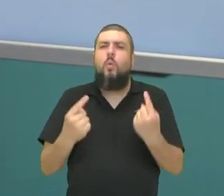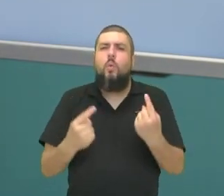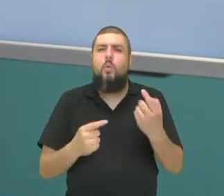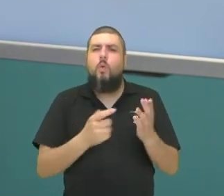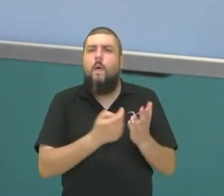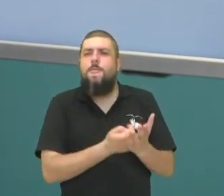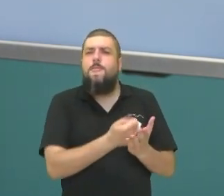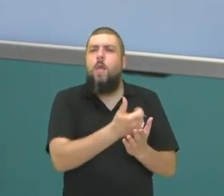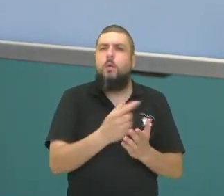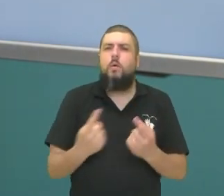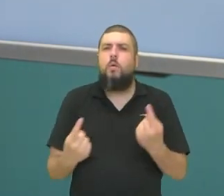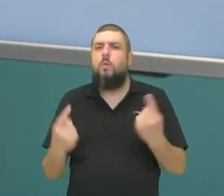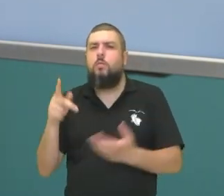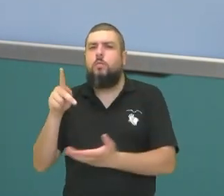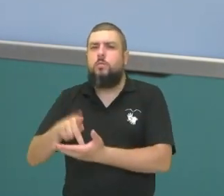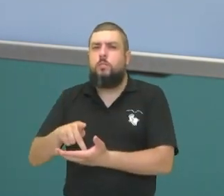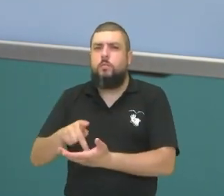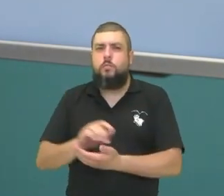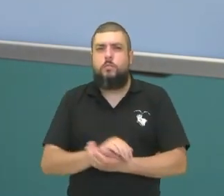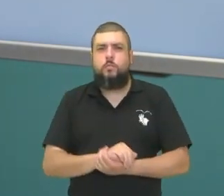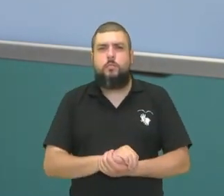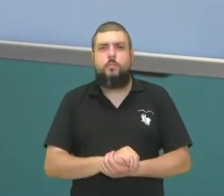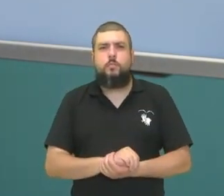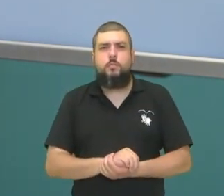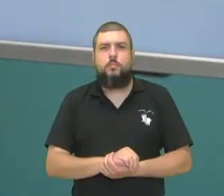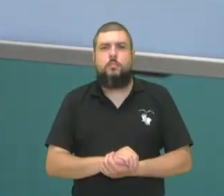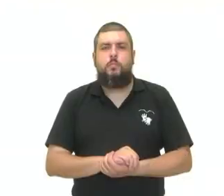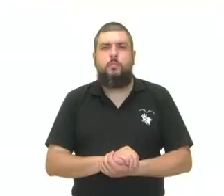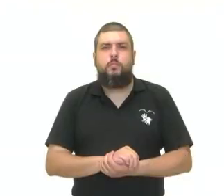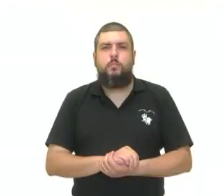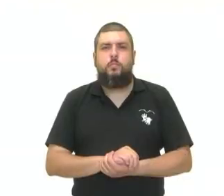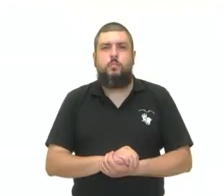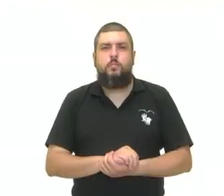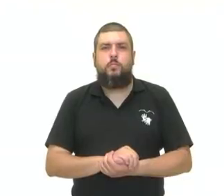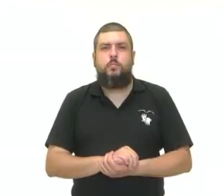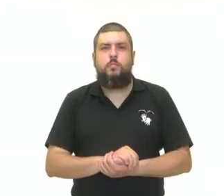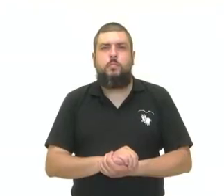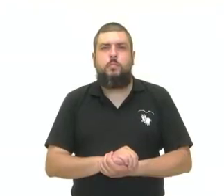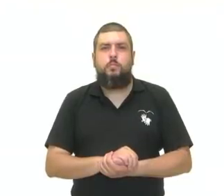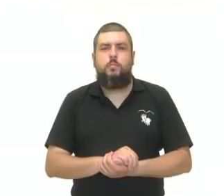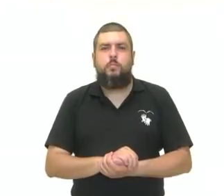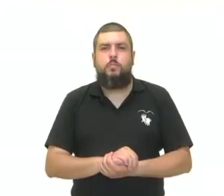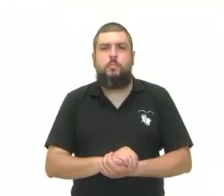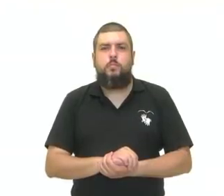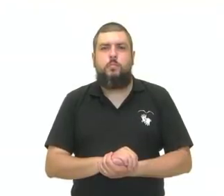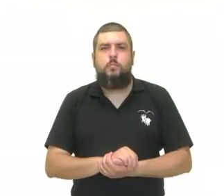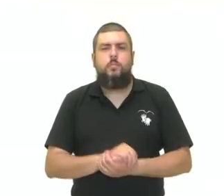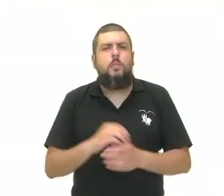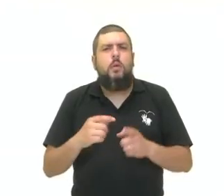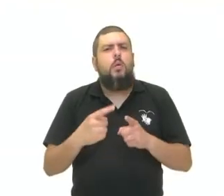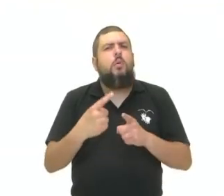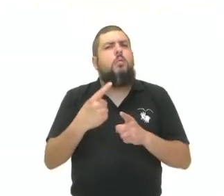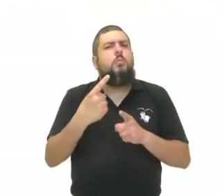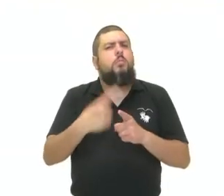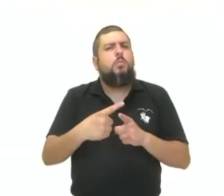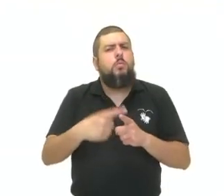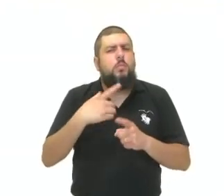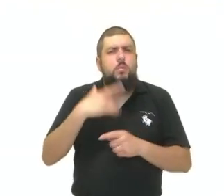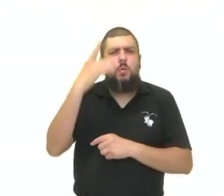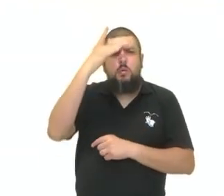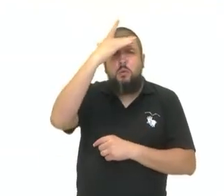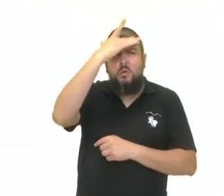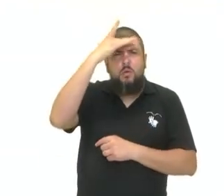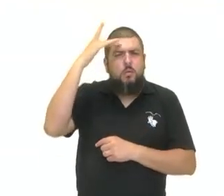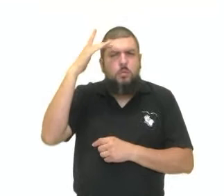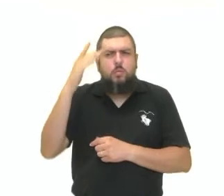seus leitores. Fique sabendo quais são os possíveis motivos das pessoas,